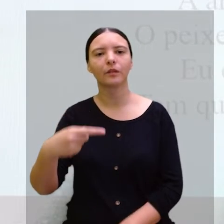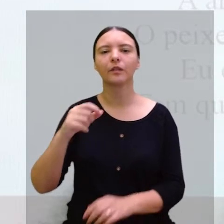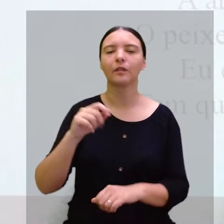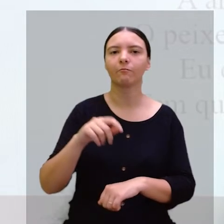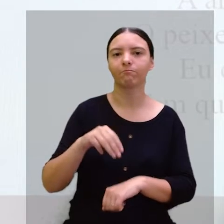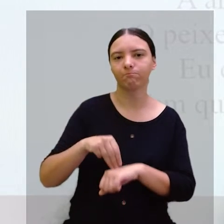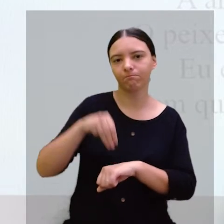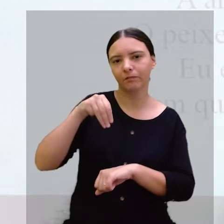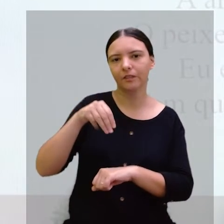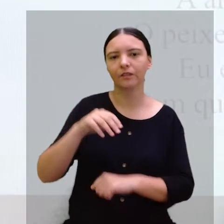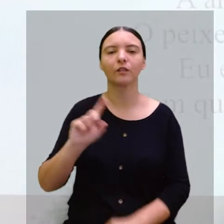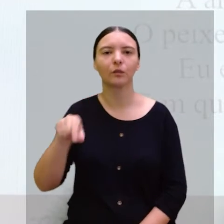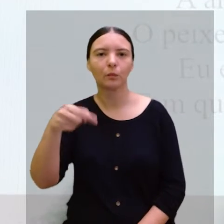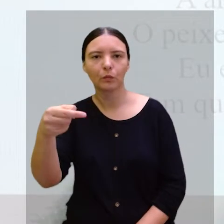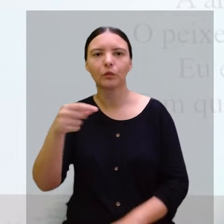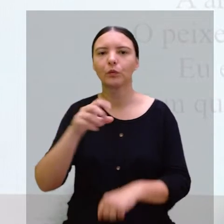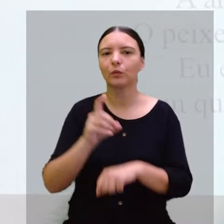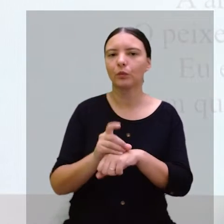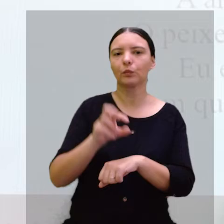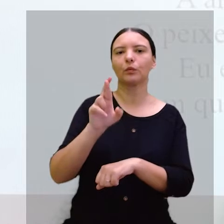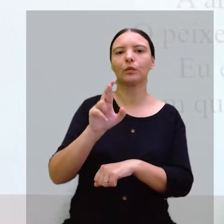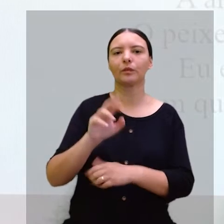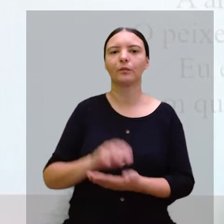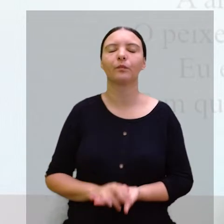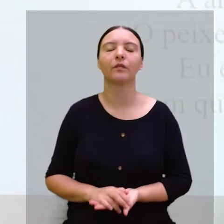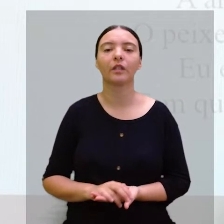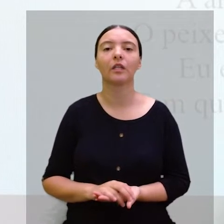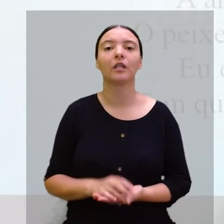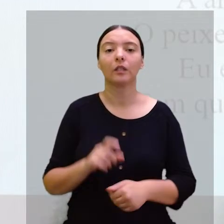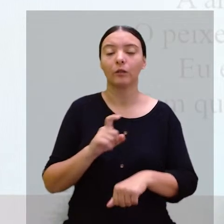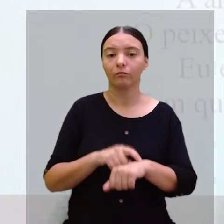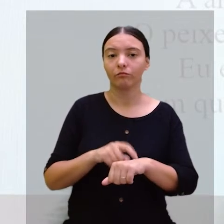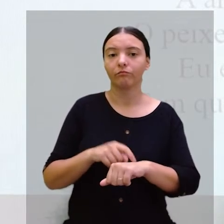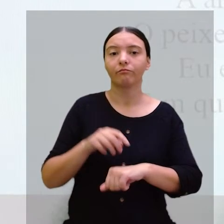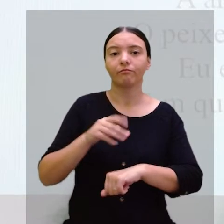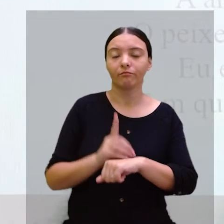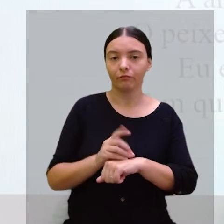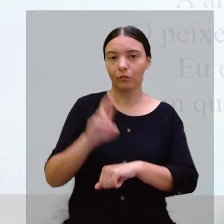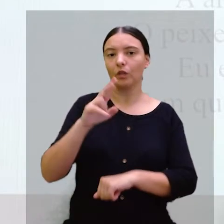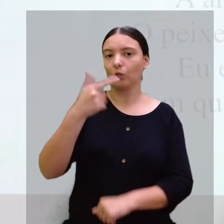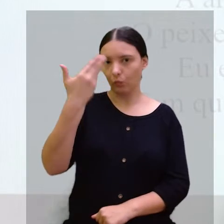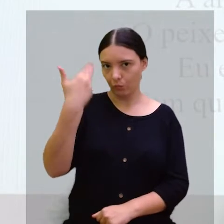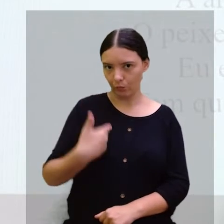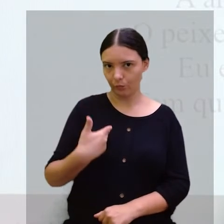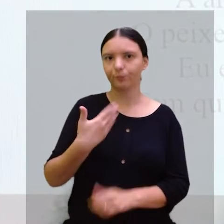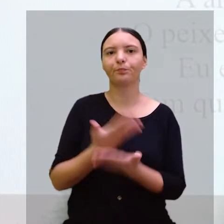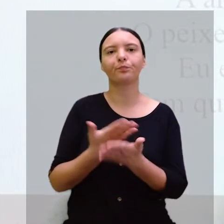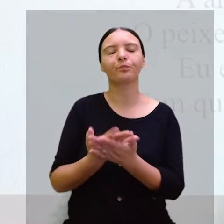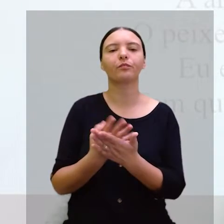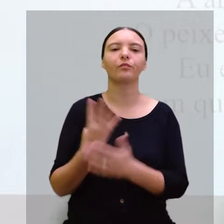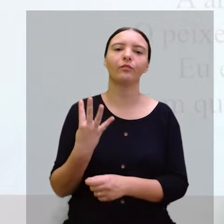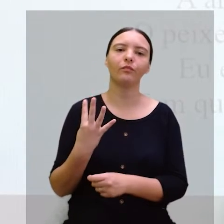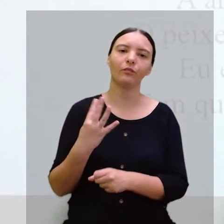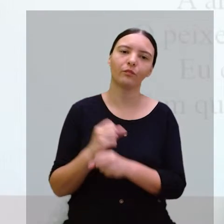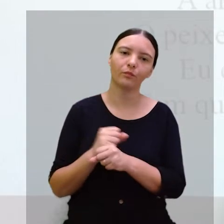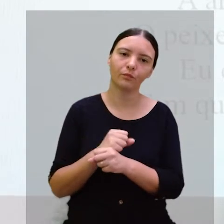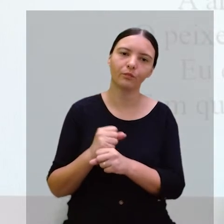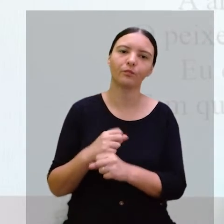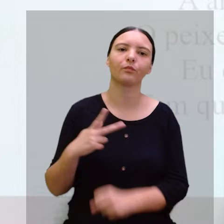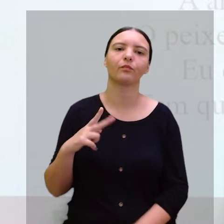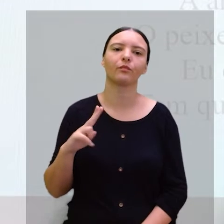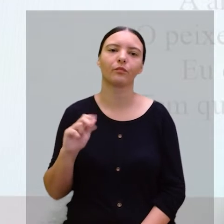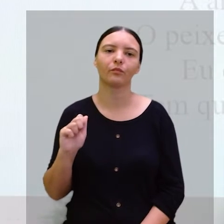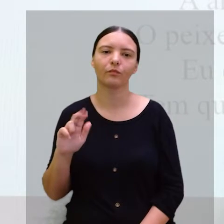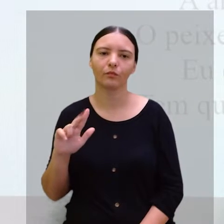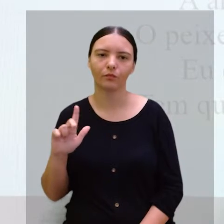fazer o mestrado, depois o doutorado. No doutorado, eu estudei, fiquei ali 4 anos fazendo uma pesquisa sobre o Paulo Leminski. E